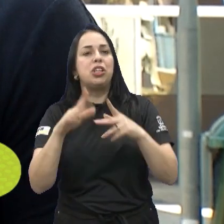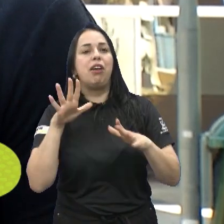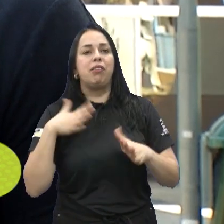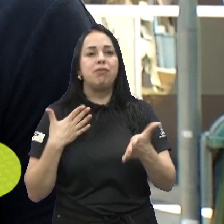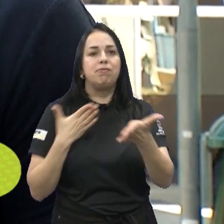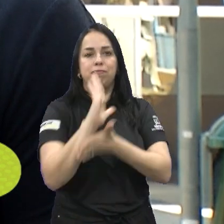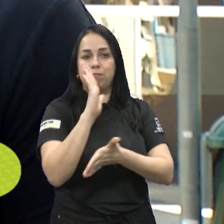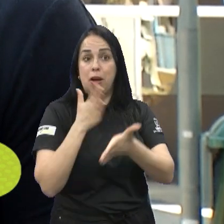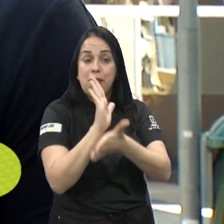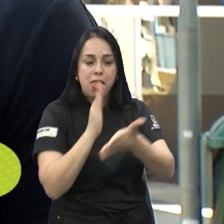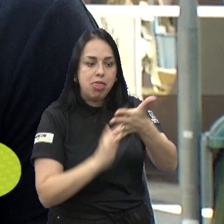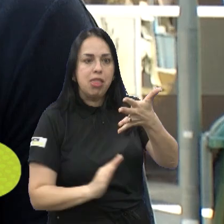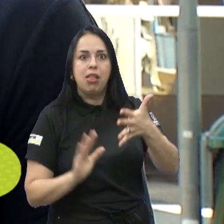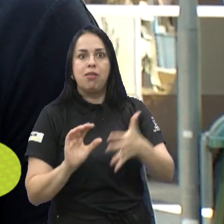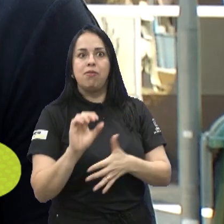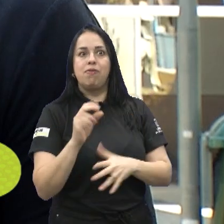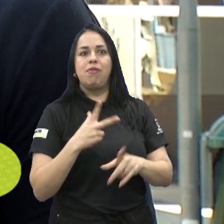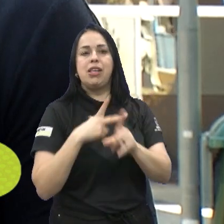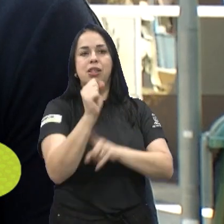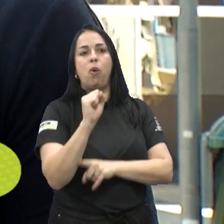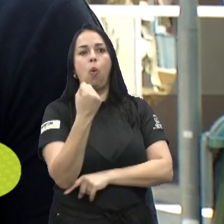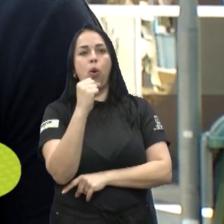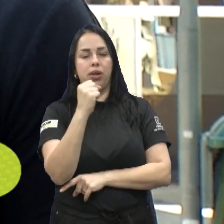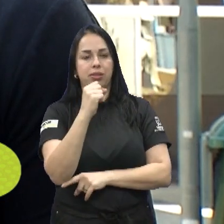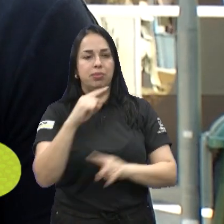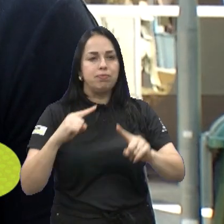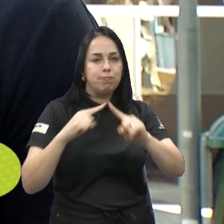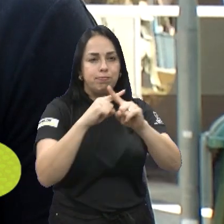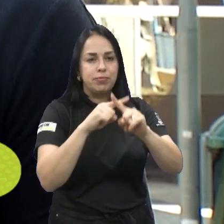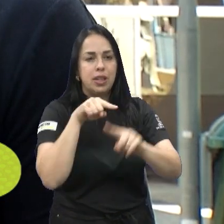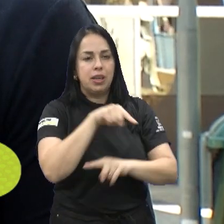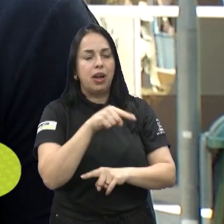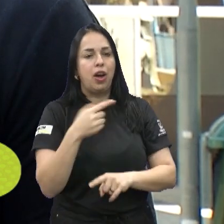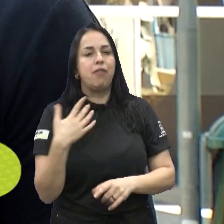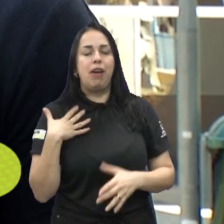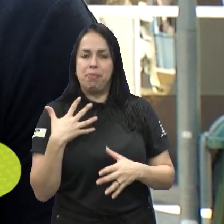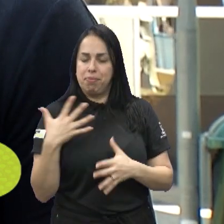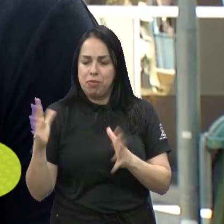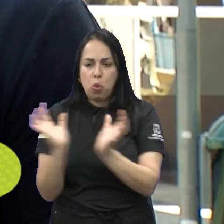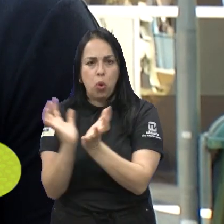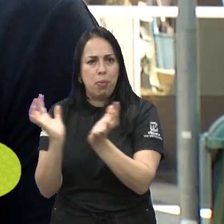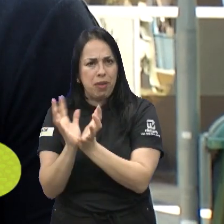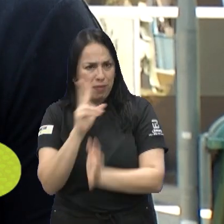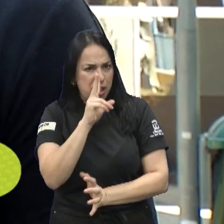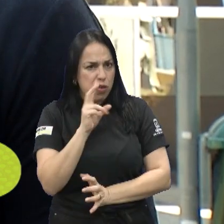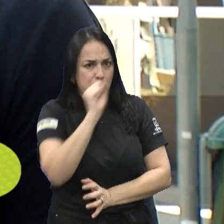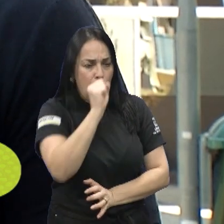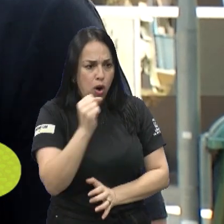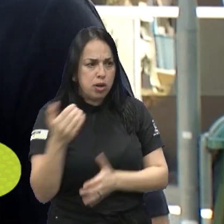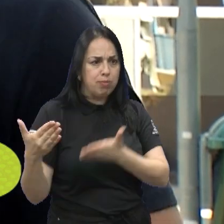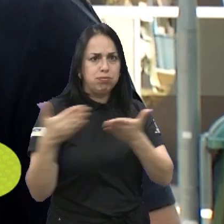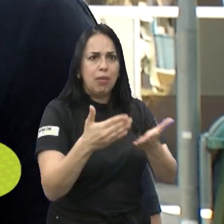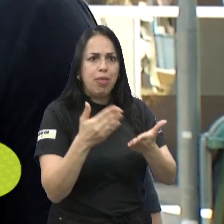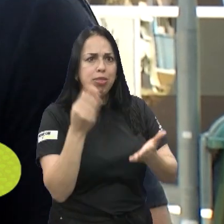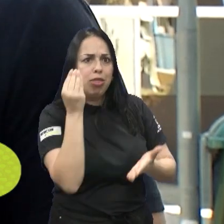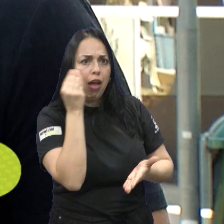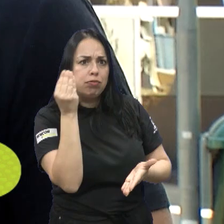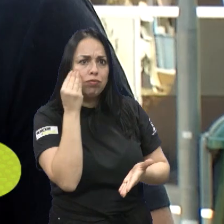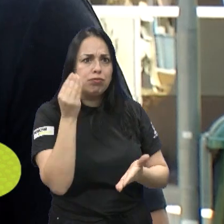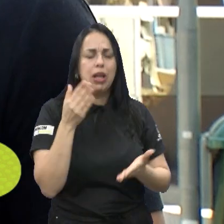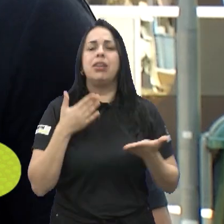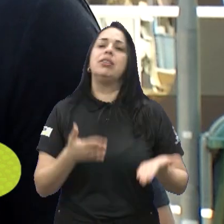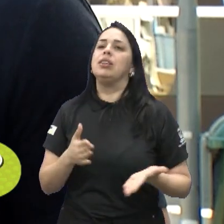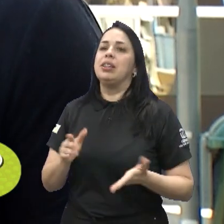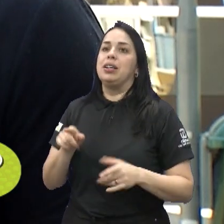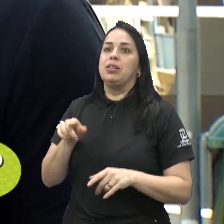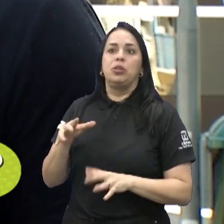nos últimos anos. A cidade vai mais forte em busca do hepta nesses Jogos Abertos aí regionais? Olha, a energia está à flor da